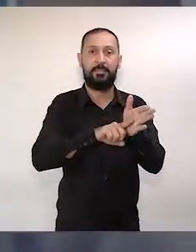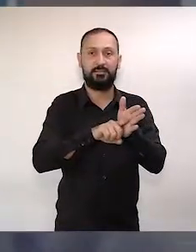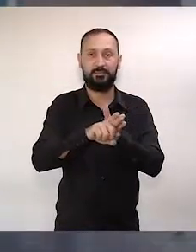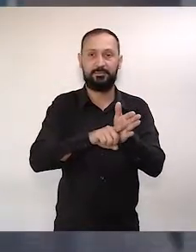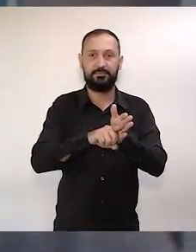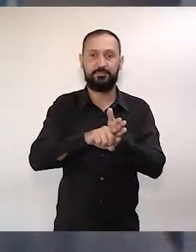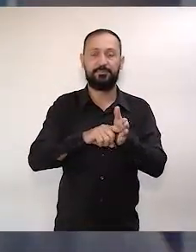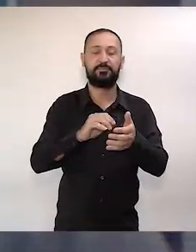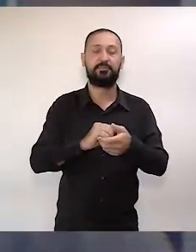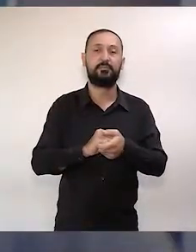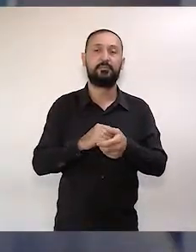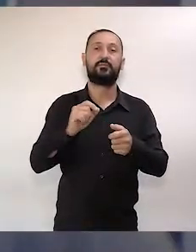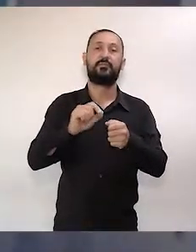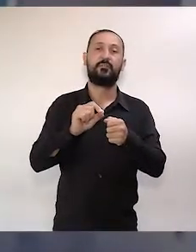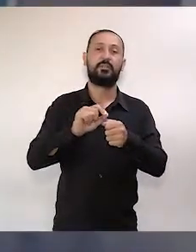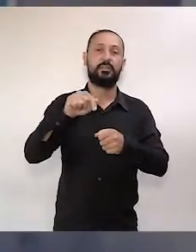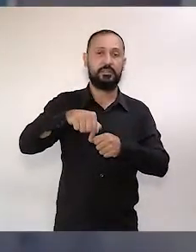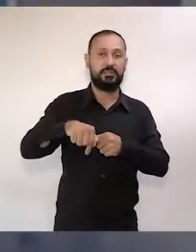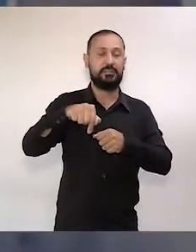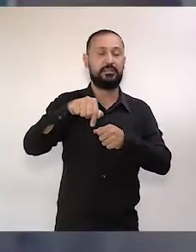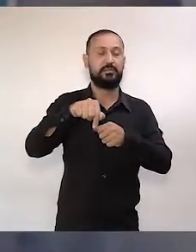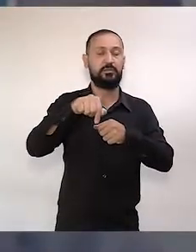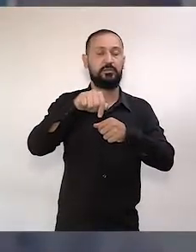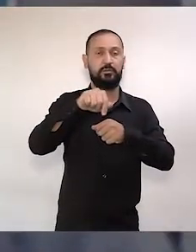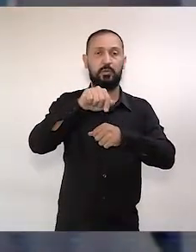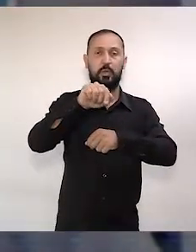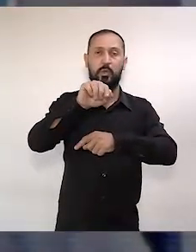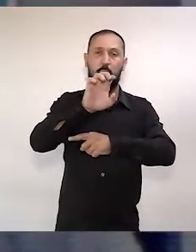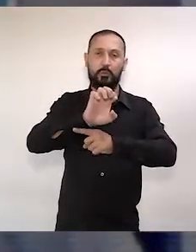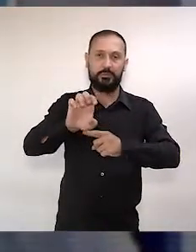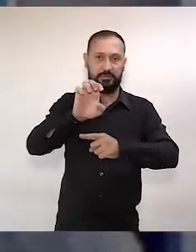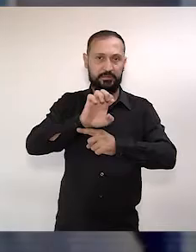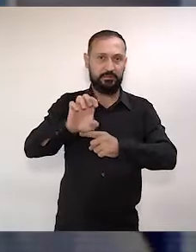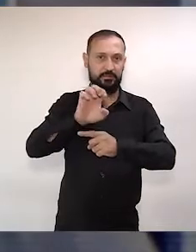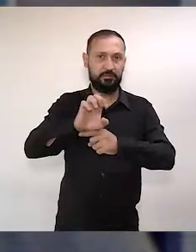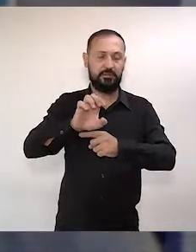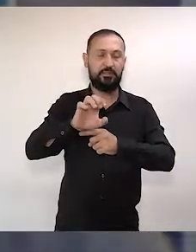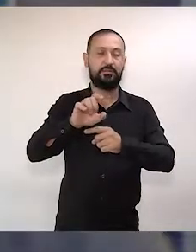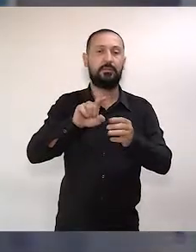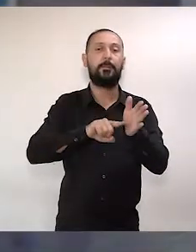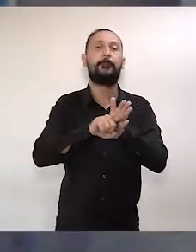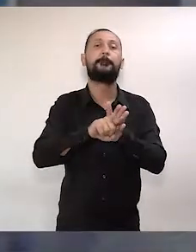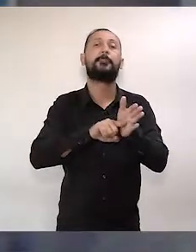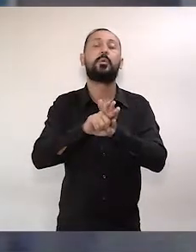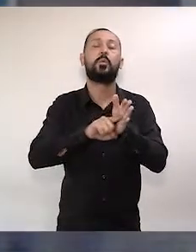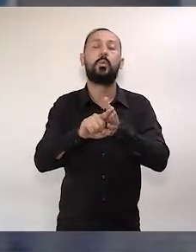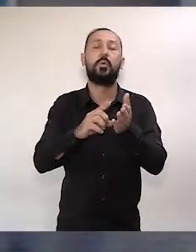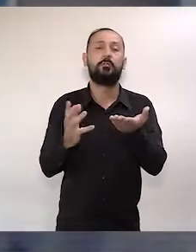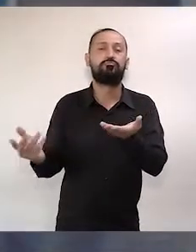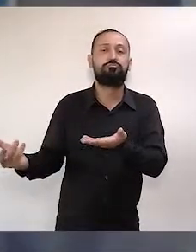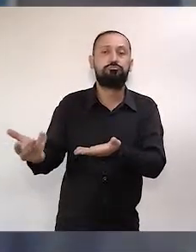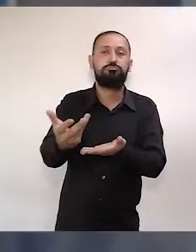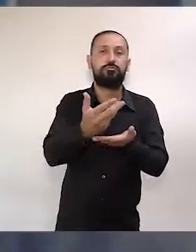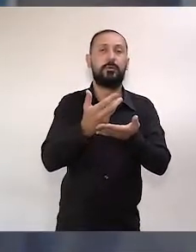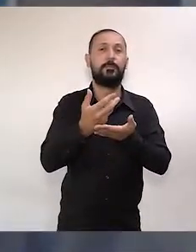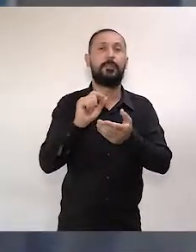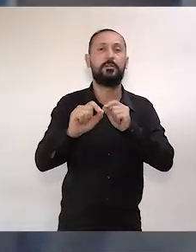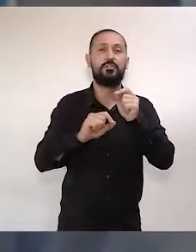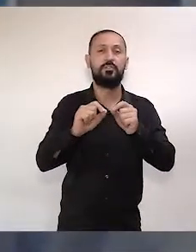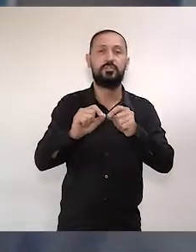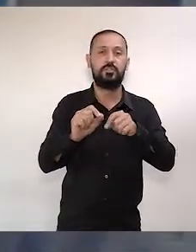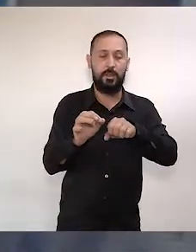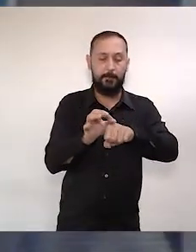Esse tipo de pesquisa que a gente vem desenvolvendo no estado, envolvendo a busca,